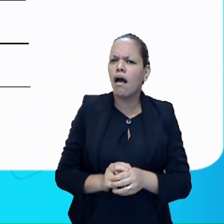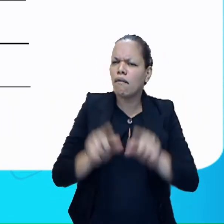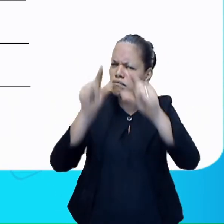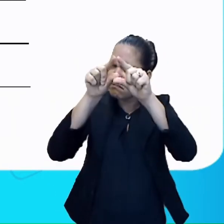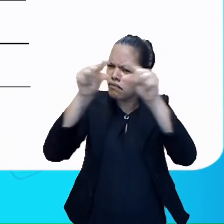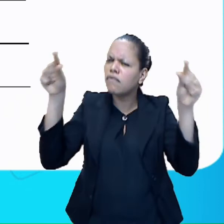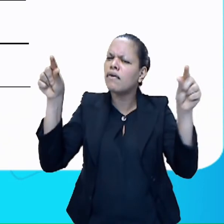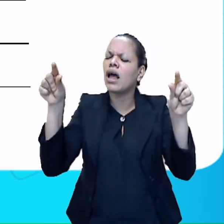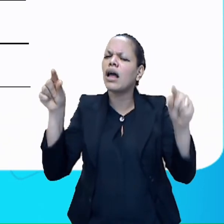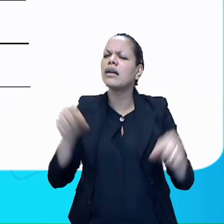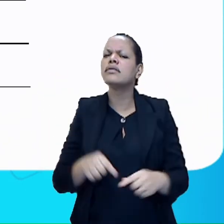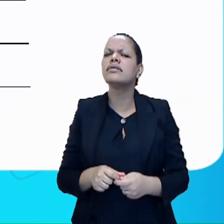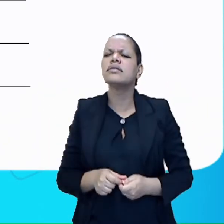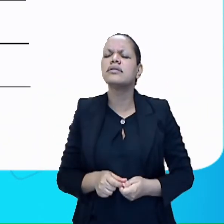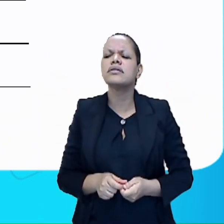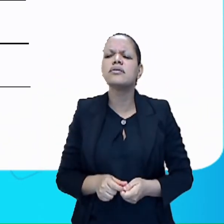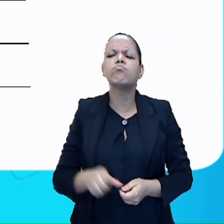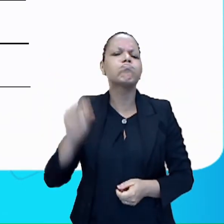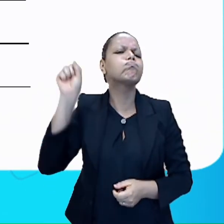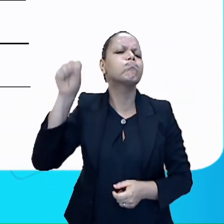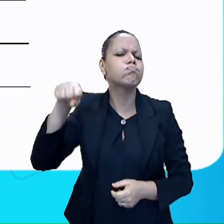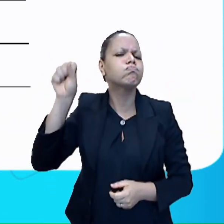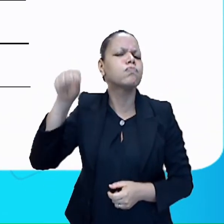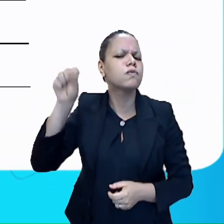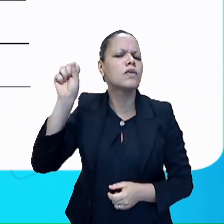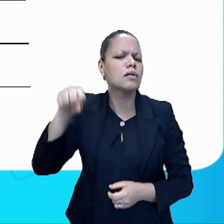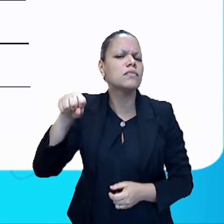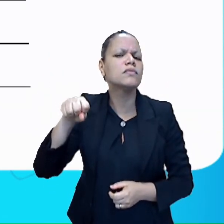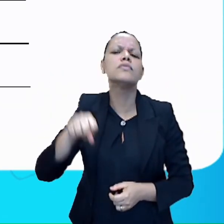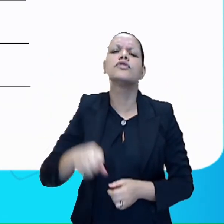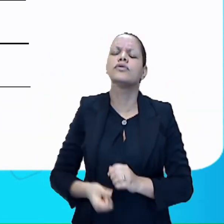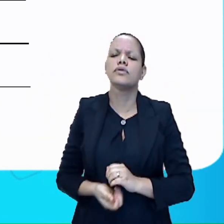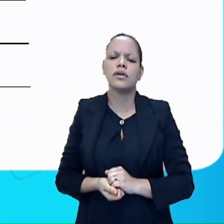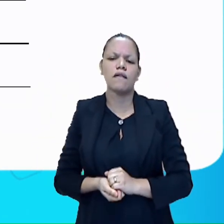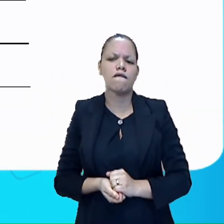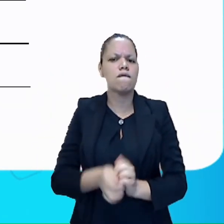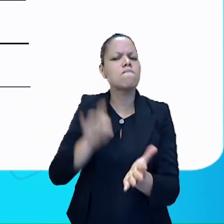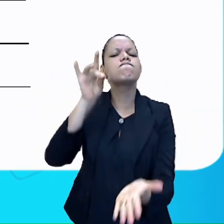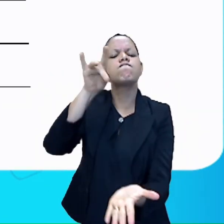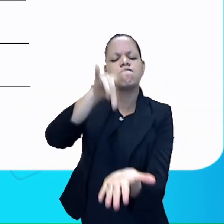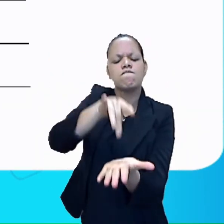afirmando que o anel era muito brilhante. Então, essa frase, ela é